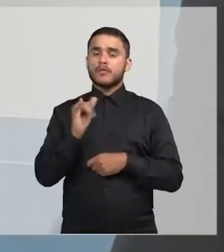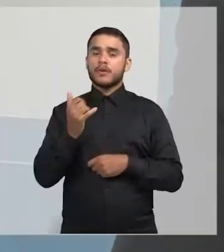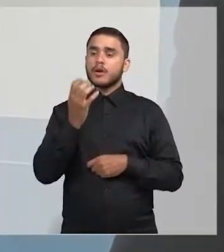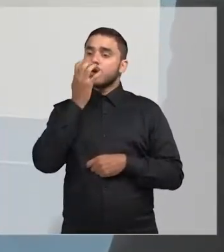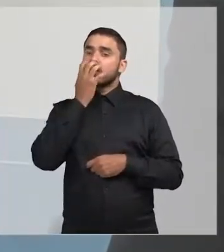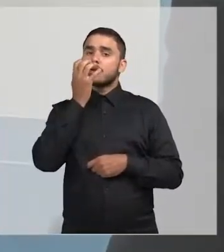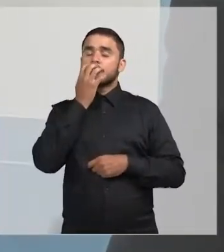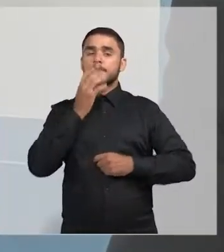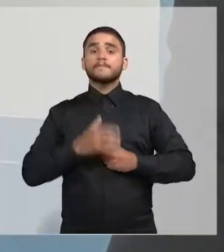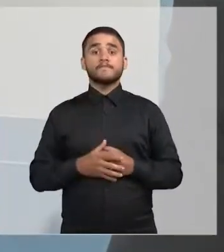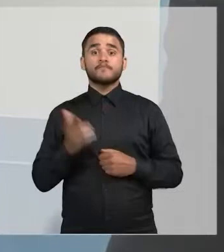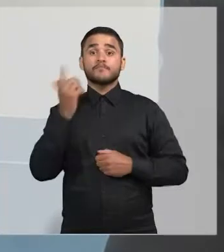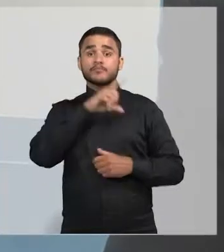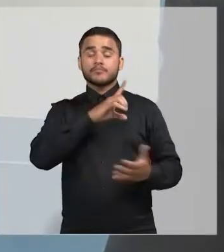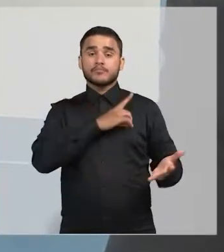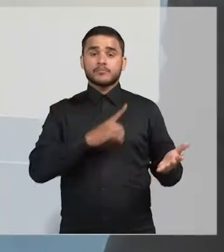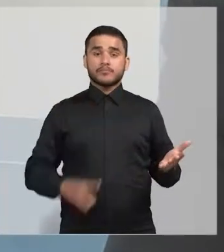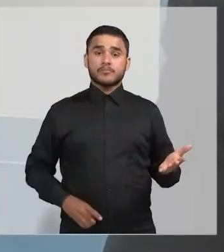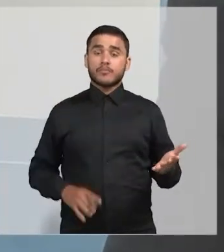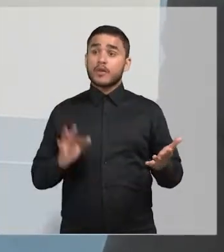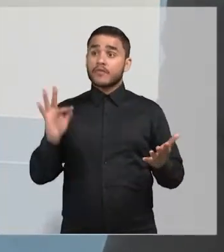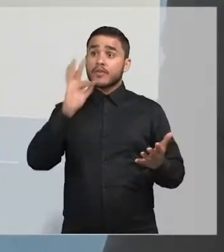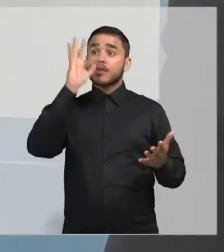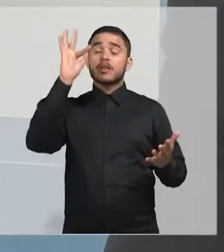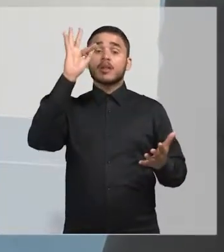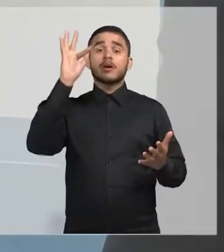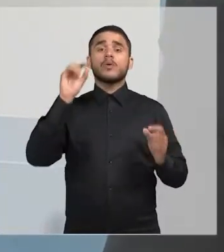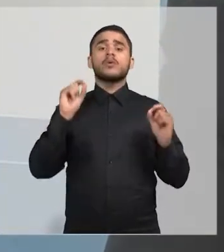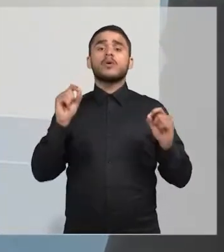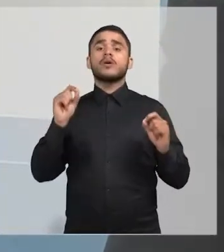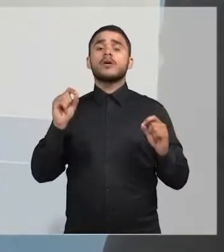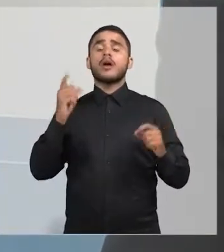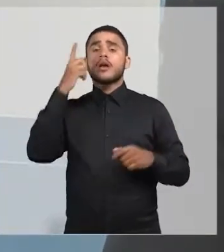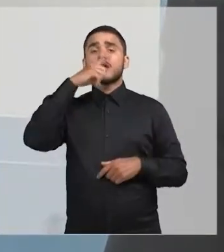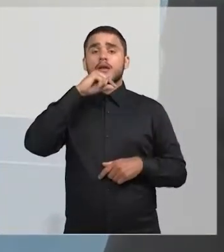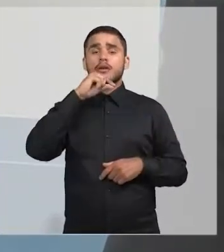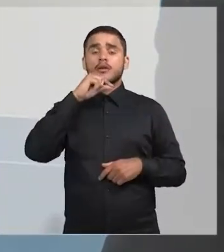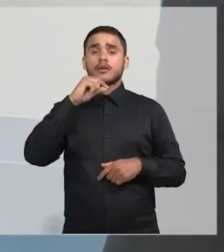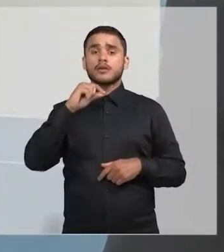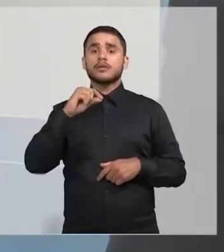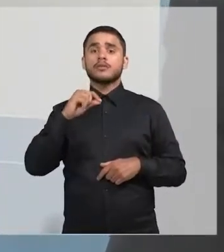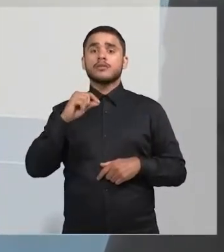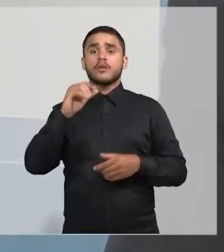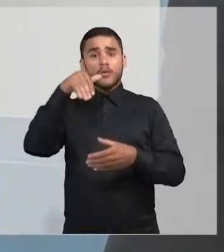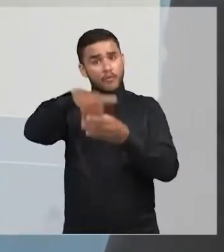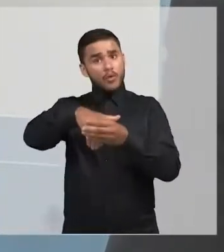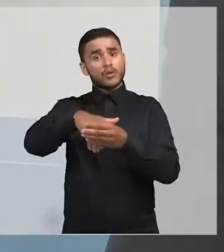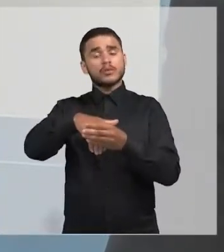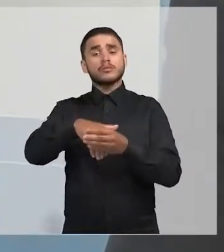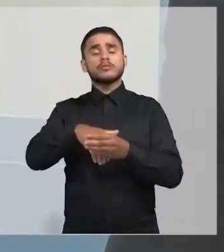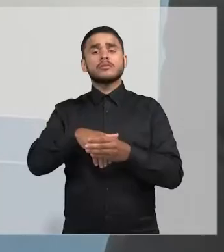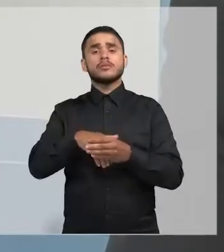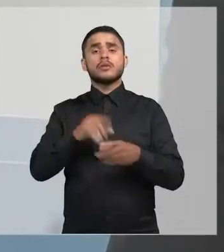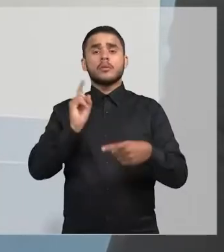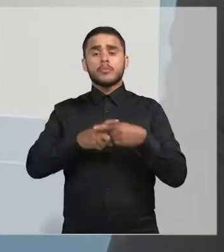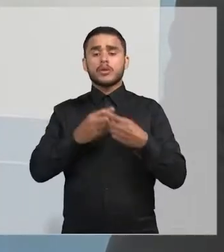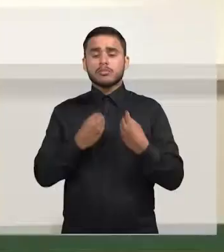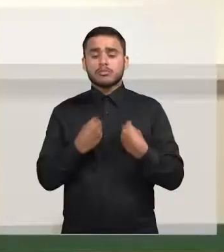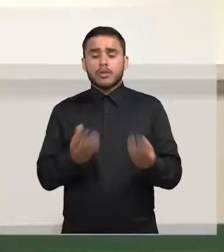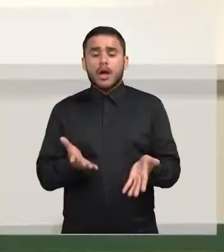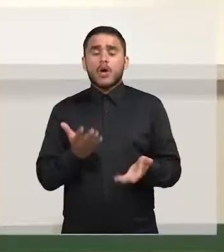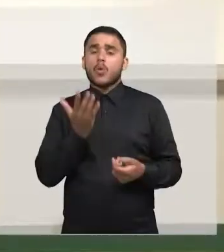Fortaleza foi eleito deputado federal com uma votação espetacular, porque os ricos de Fortaleza votam nele. Votam por quê? Porque